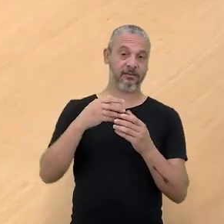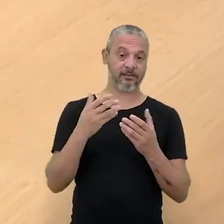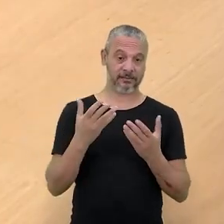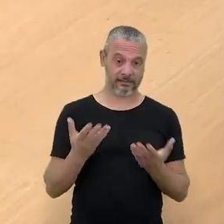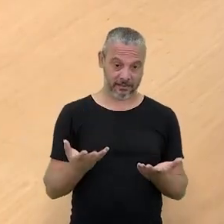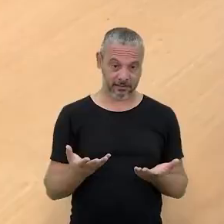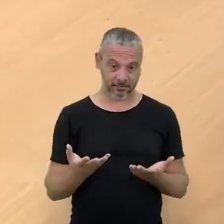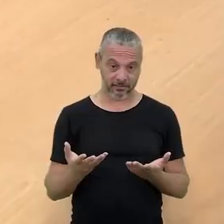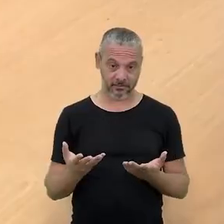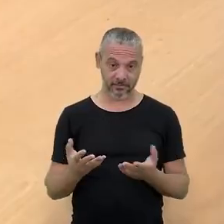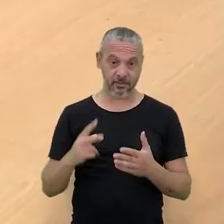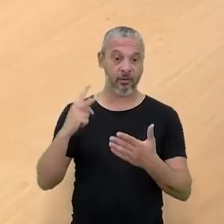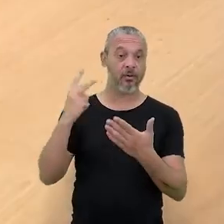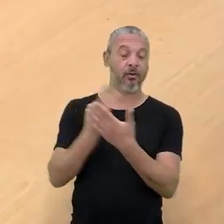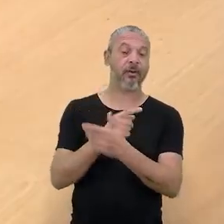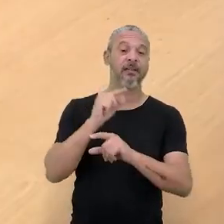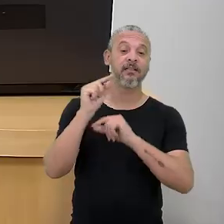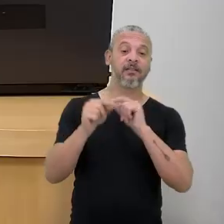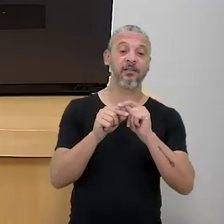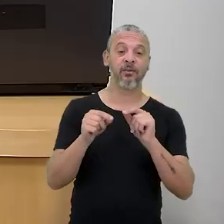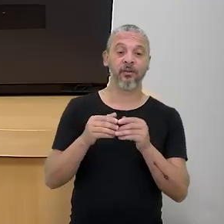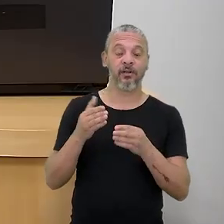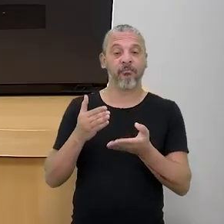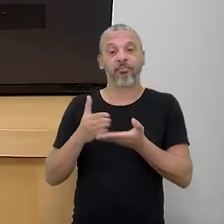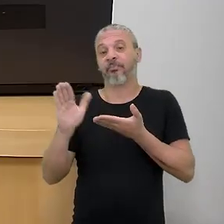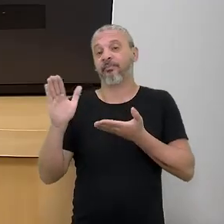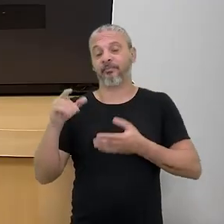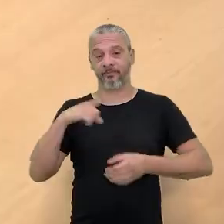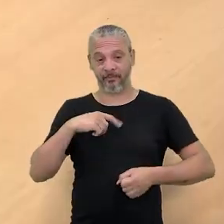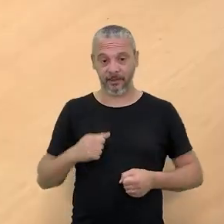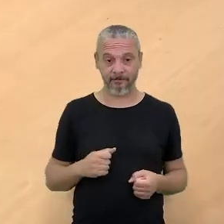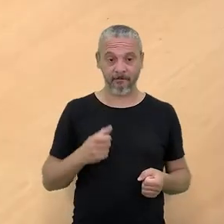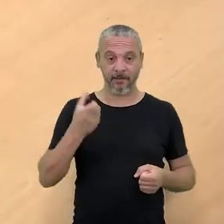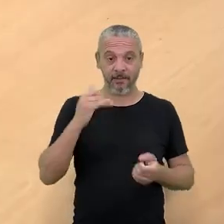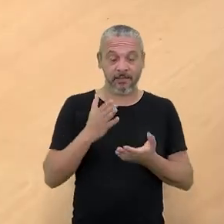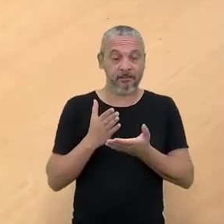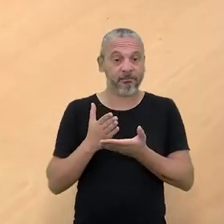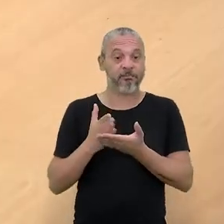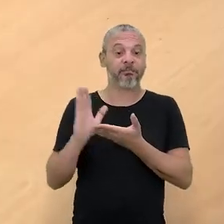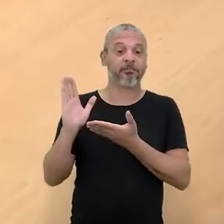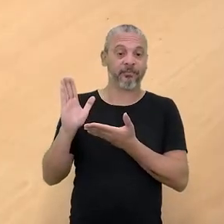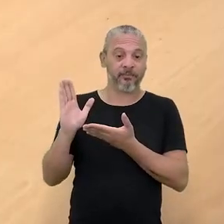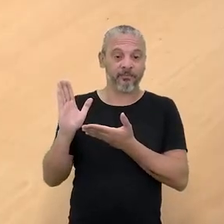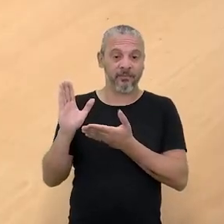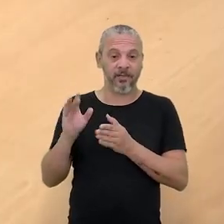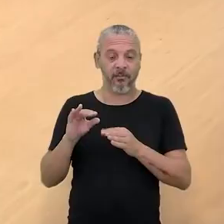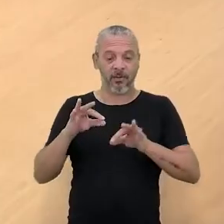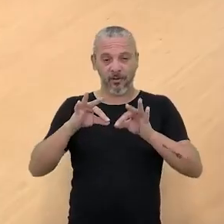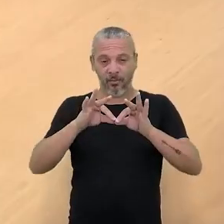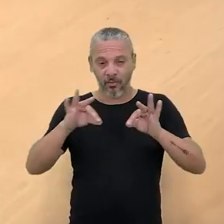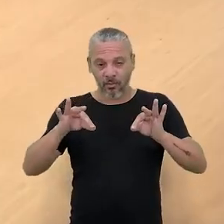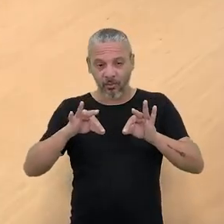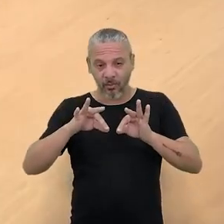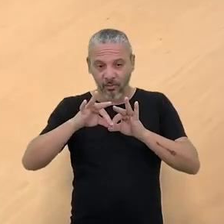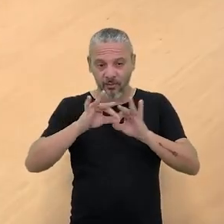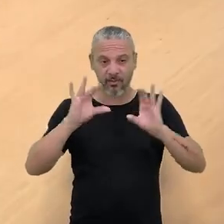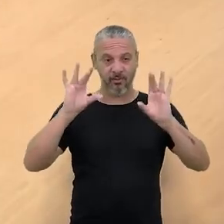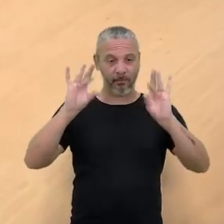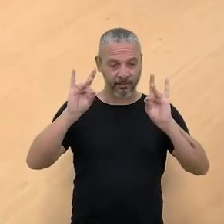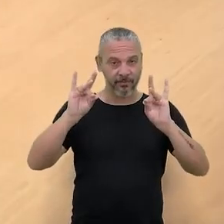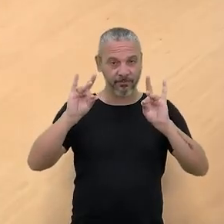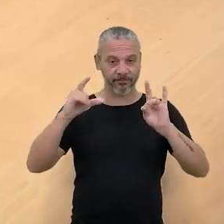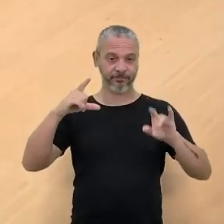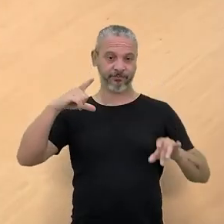caixinha. E aí, o que vai acontecer? Ele vai escapar. Então, se ele escapar, coloca uma fita para deixar